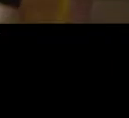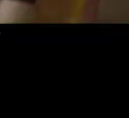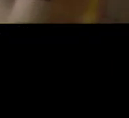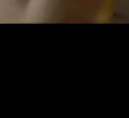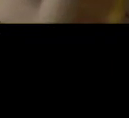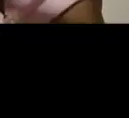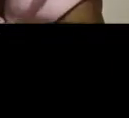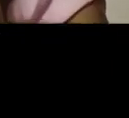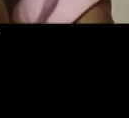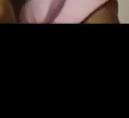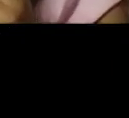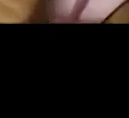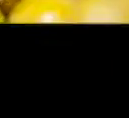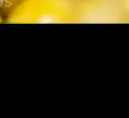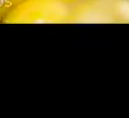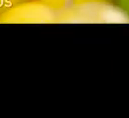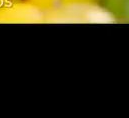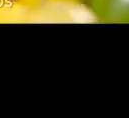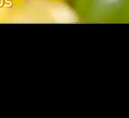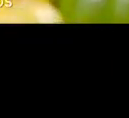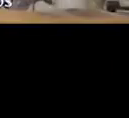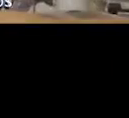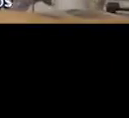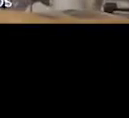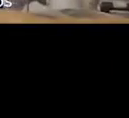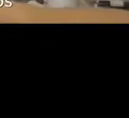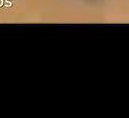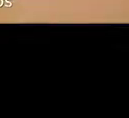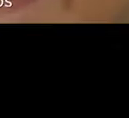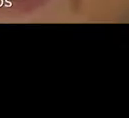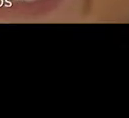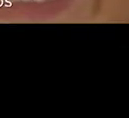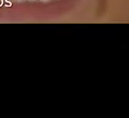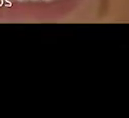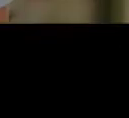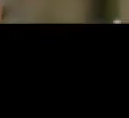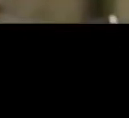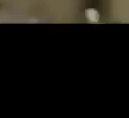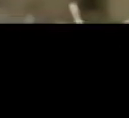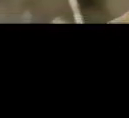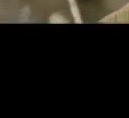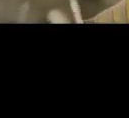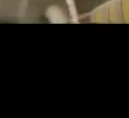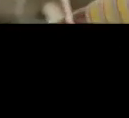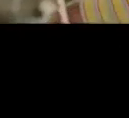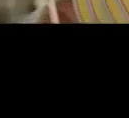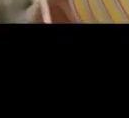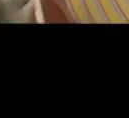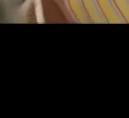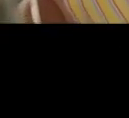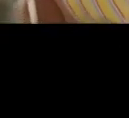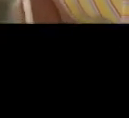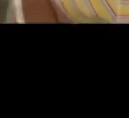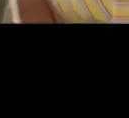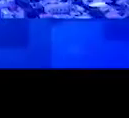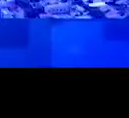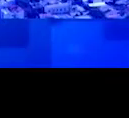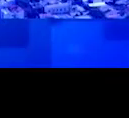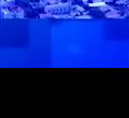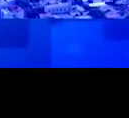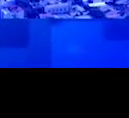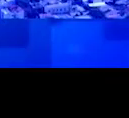para as próximas gerações e ajudando a mover a economia do país o brasil não vai parar